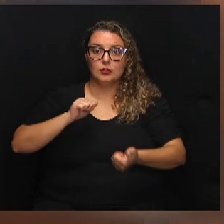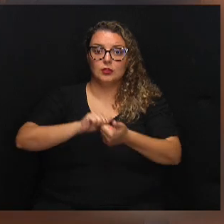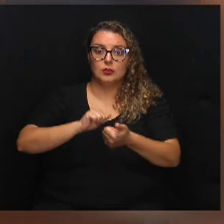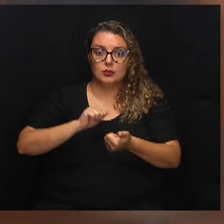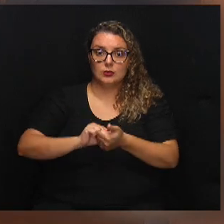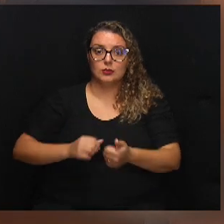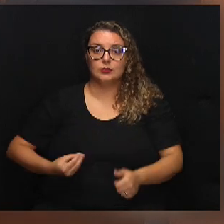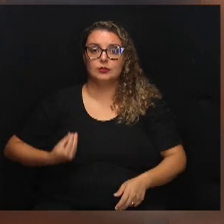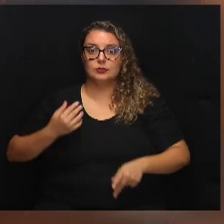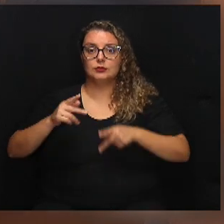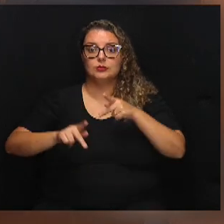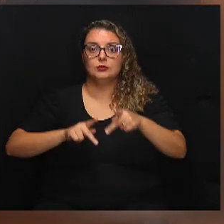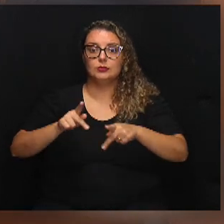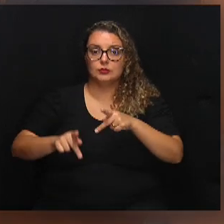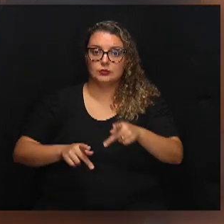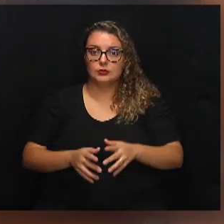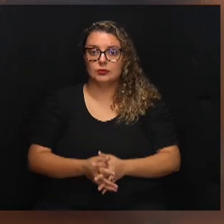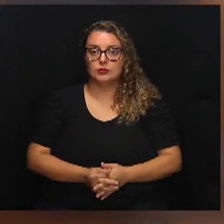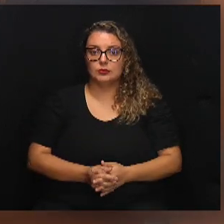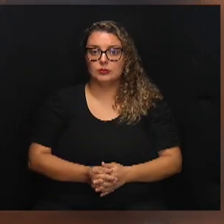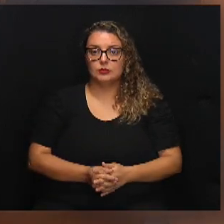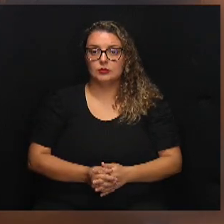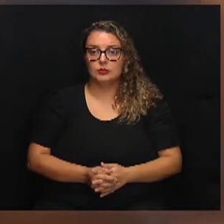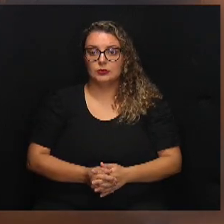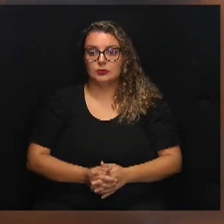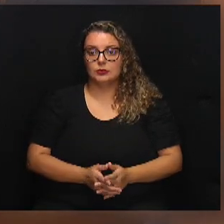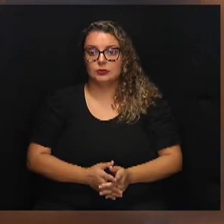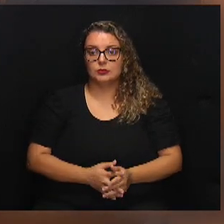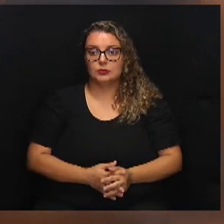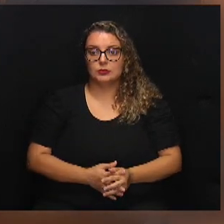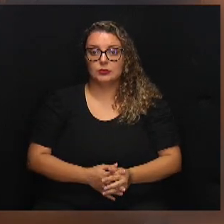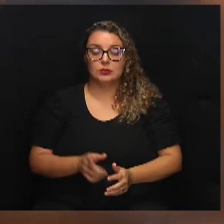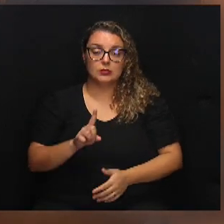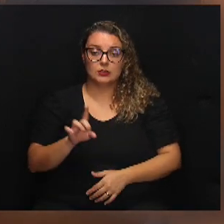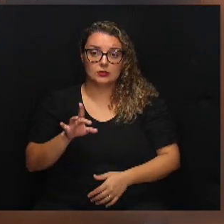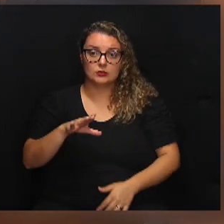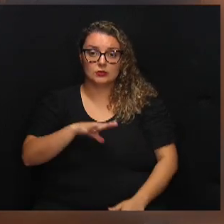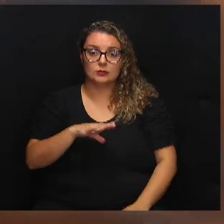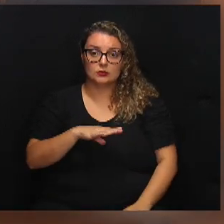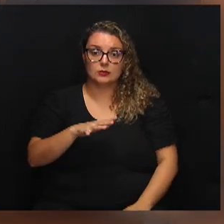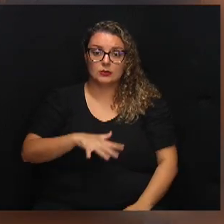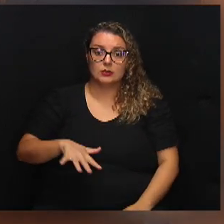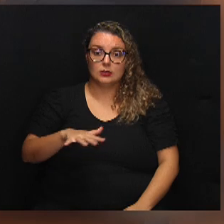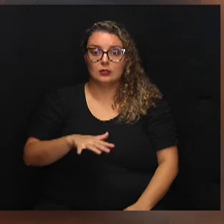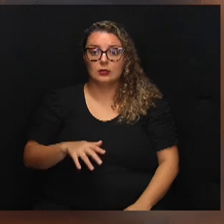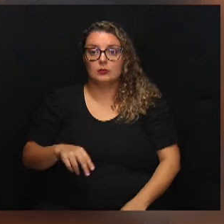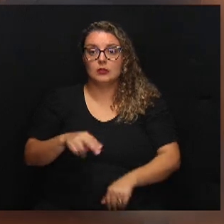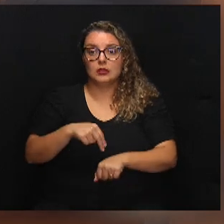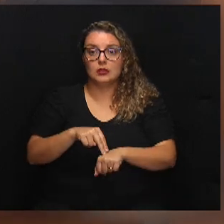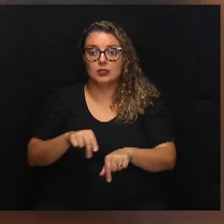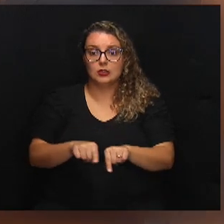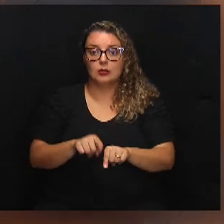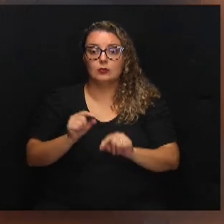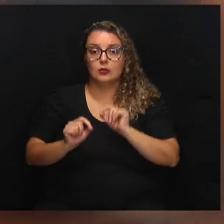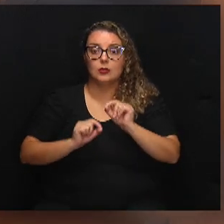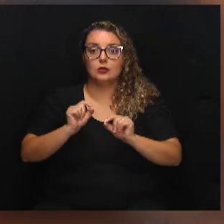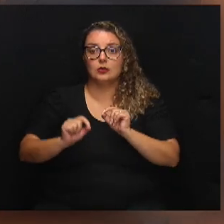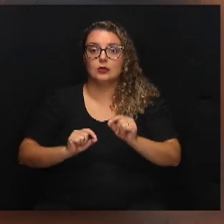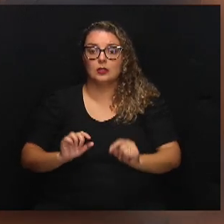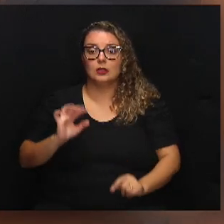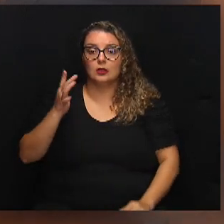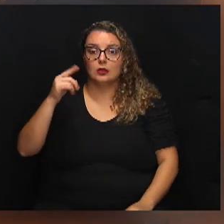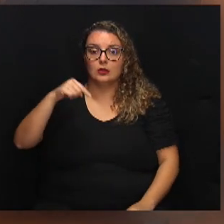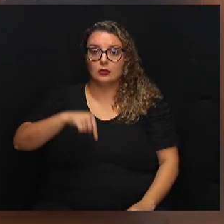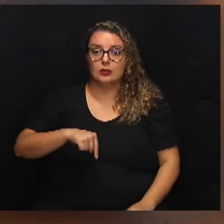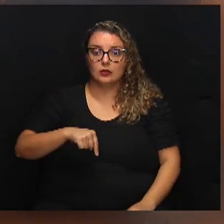da população e a nível não só do município, mas a nível nacional, porque o que acontecer aqui